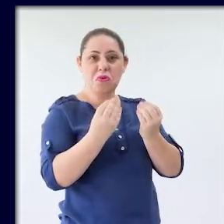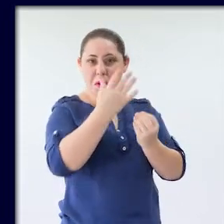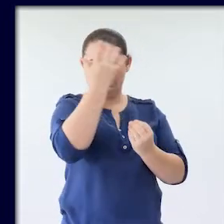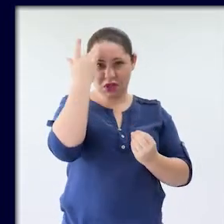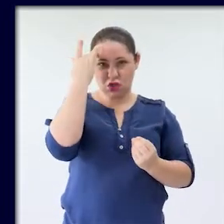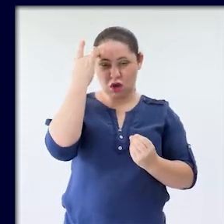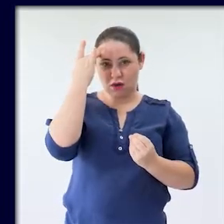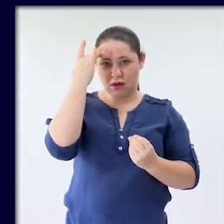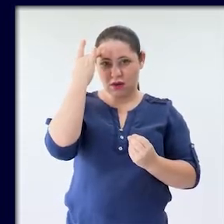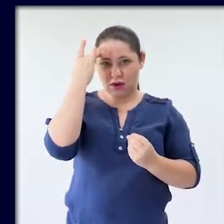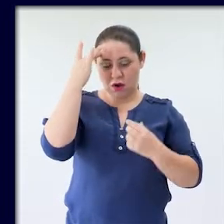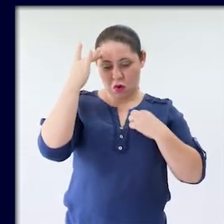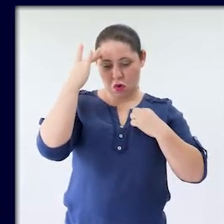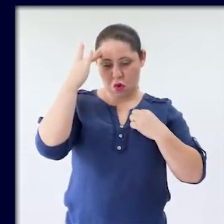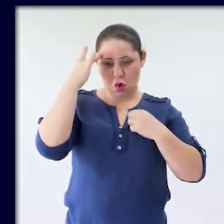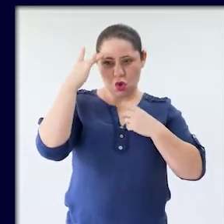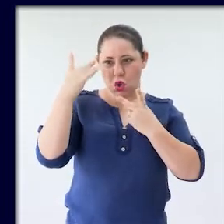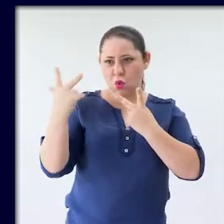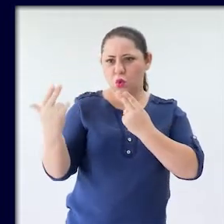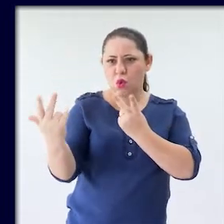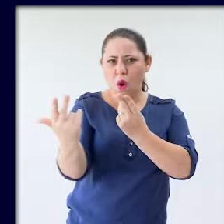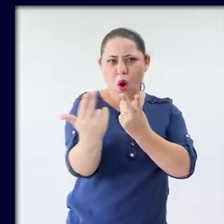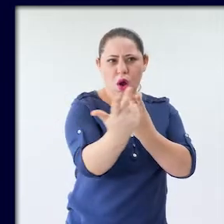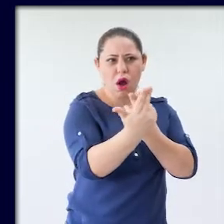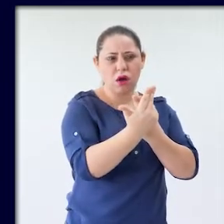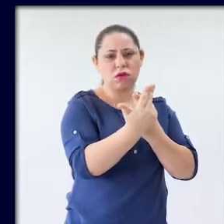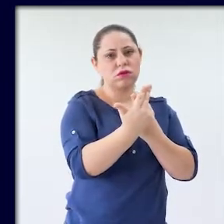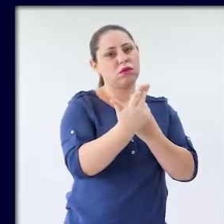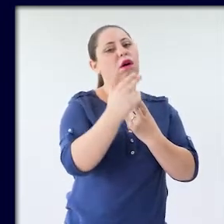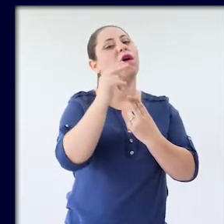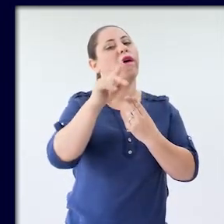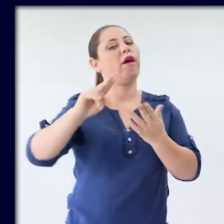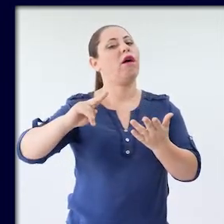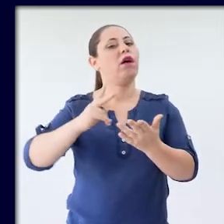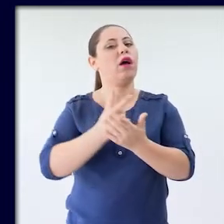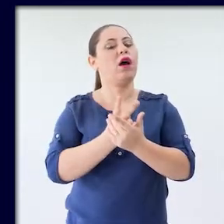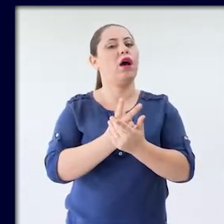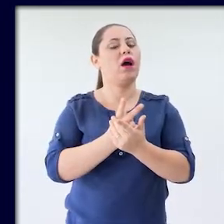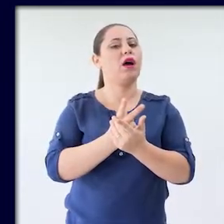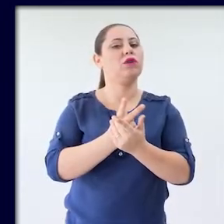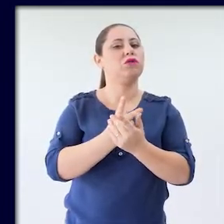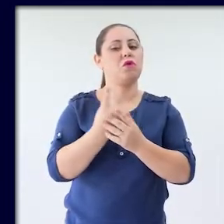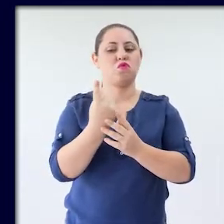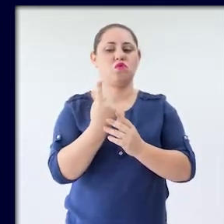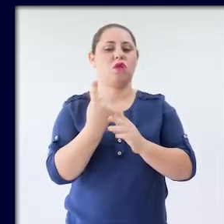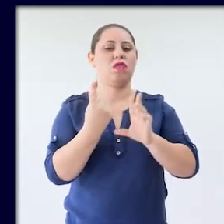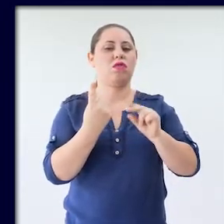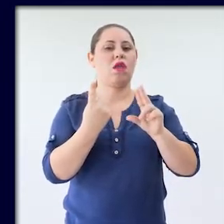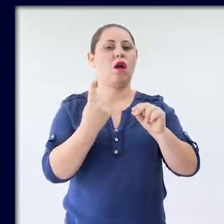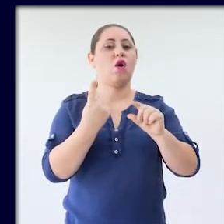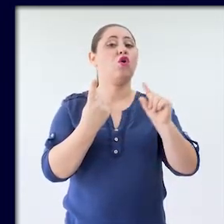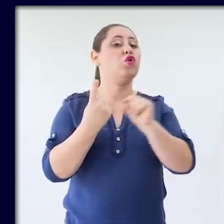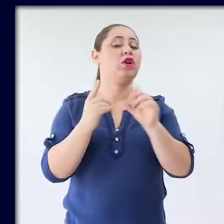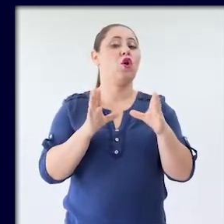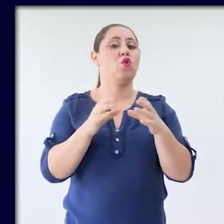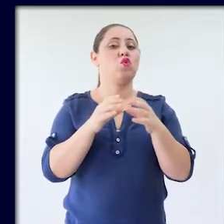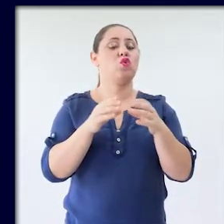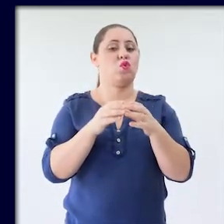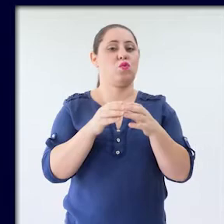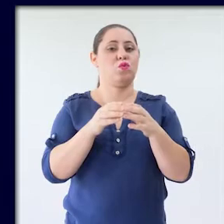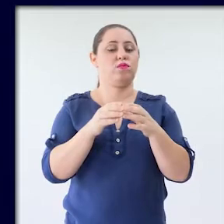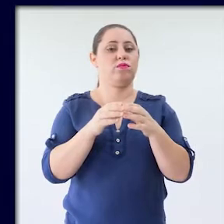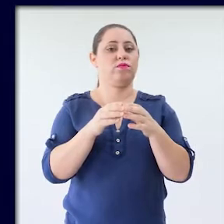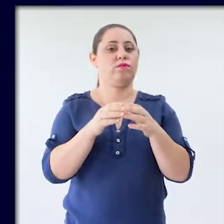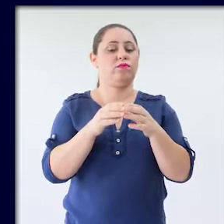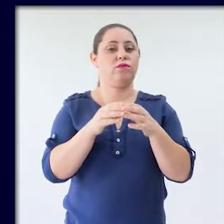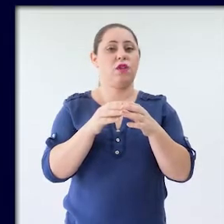de eleitores trajando a mesma camiseta, porque isso aí descaracteriza a individualidade e se torna um ato coletivo.